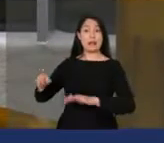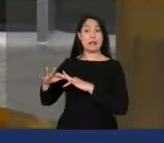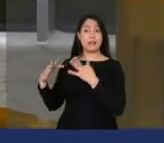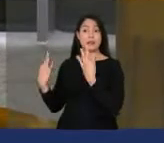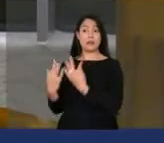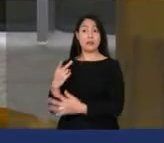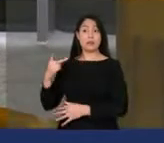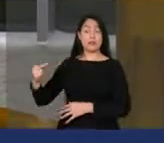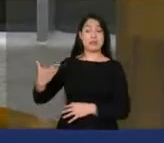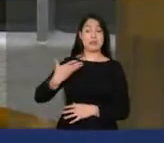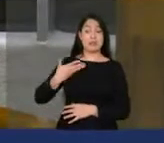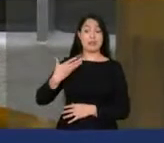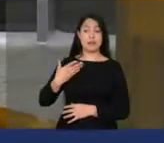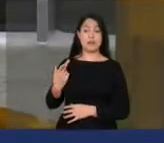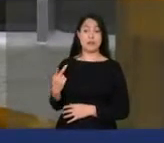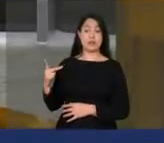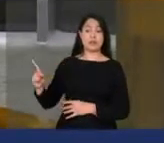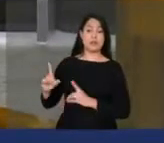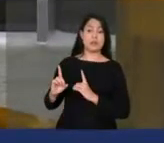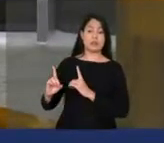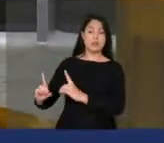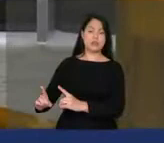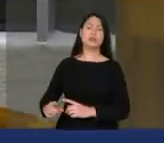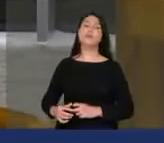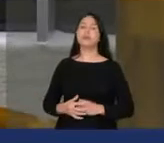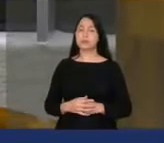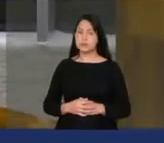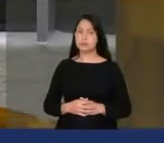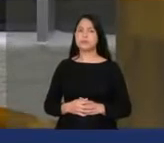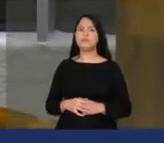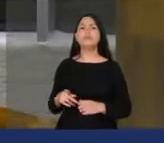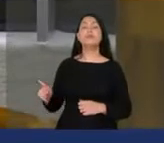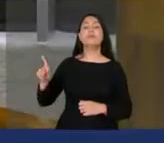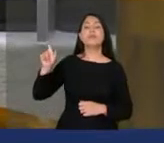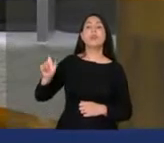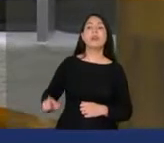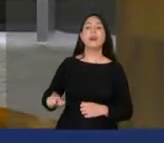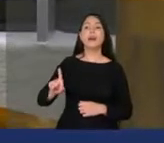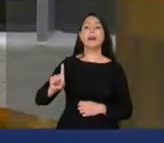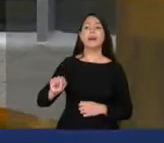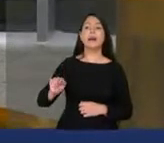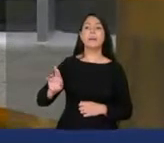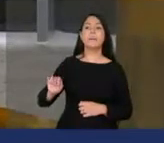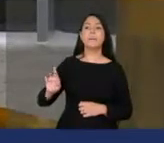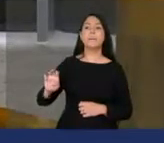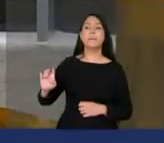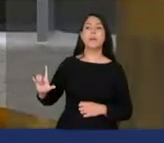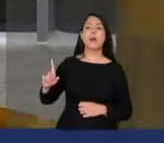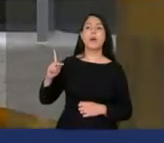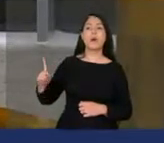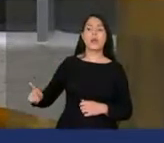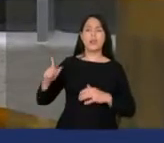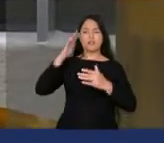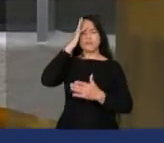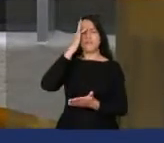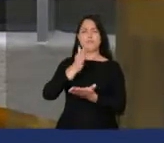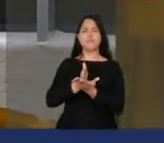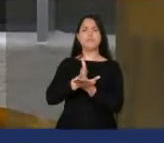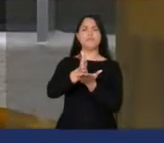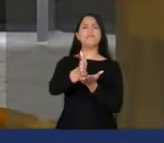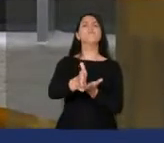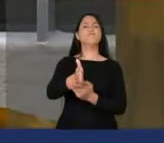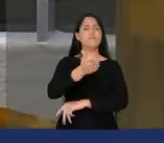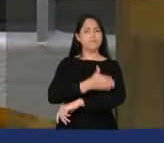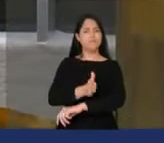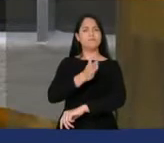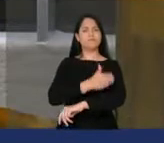amigos e dos seus discípulos. Um homem que tem como critério de vida a prática fiel. Fez